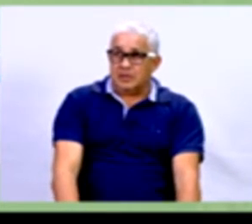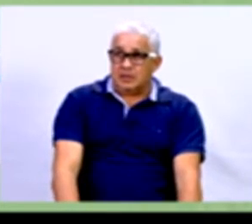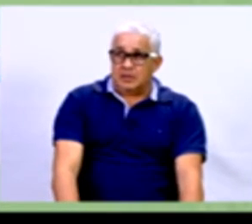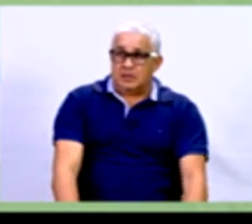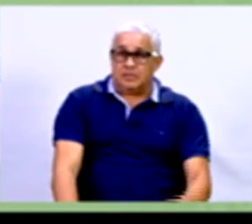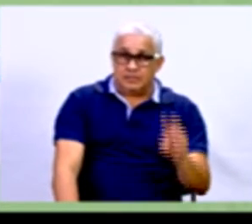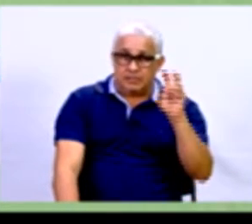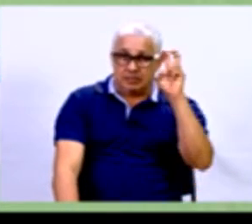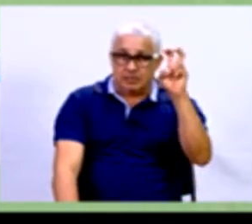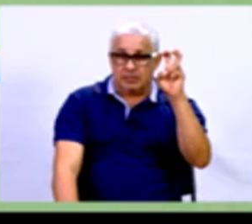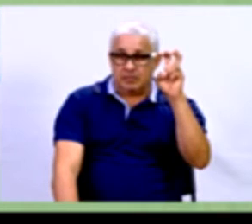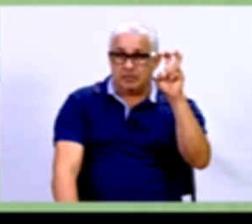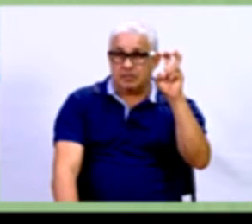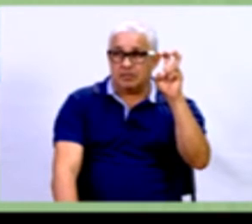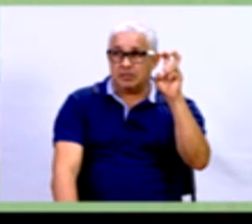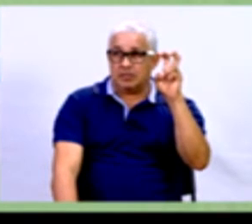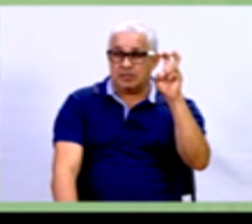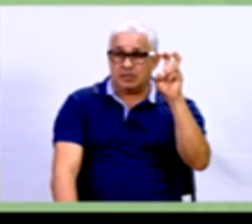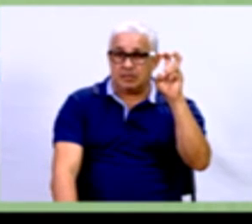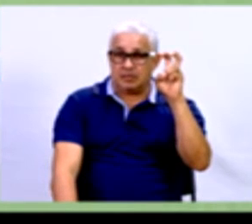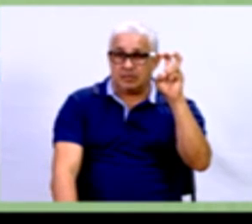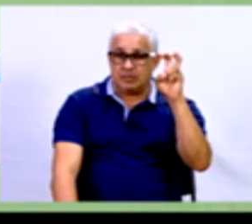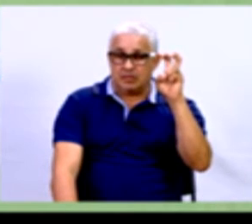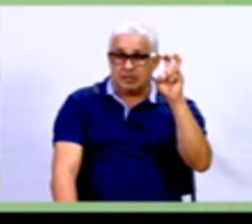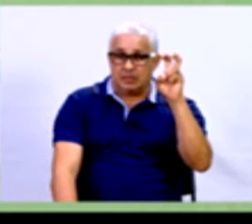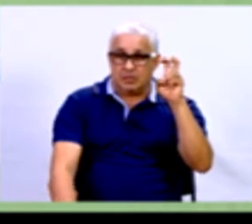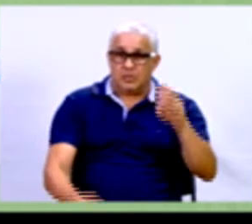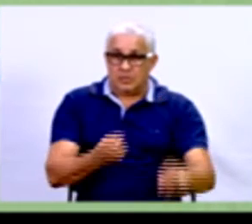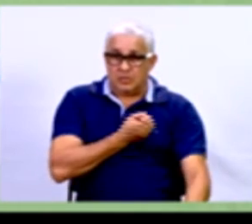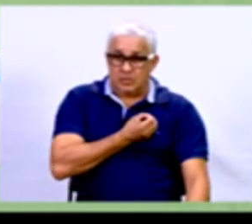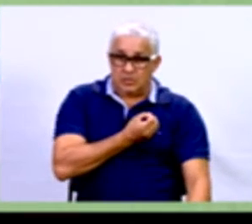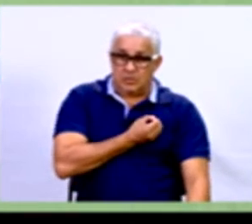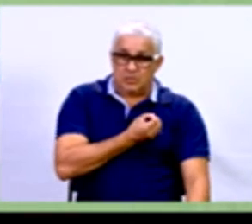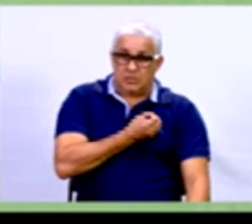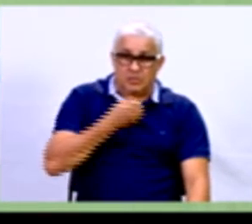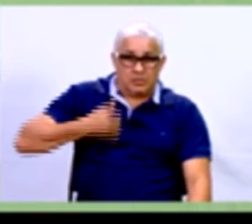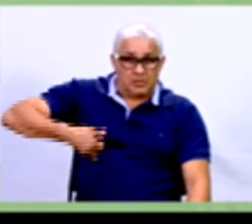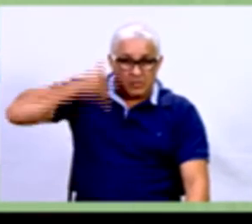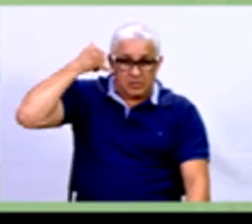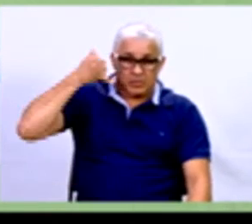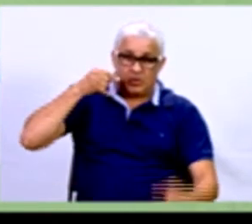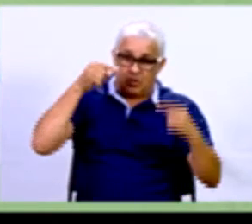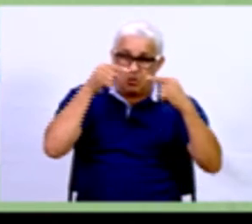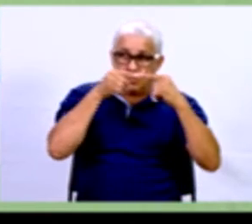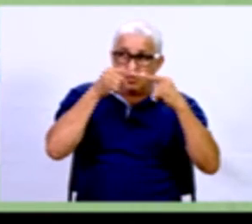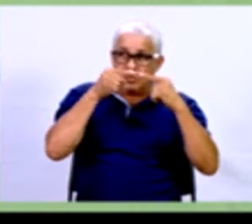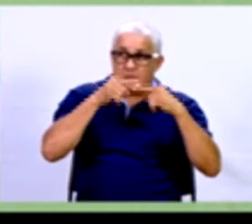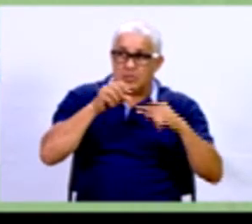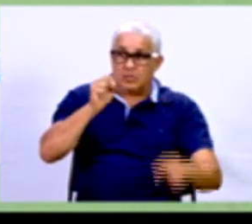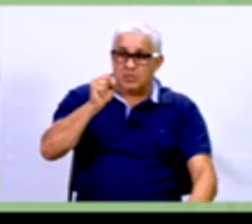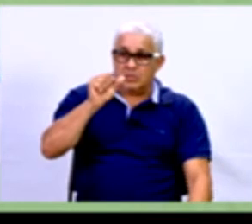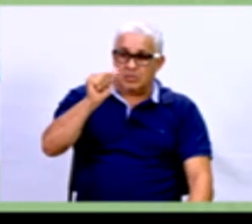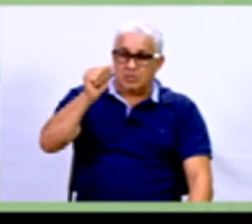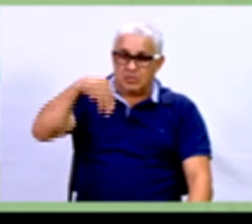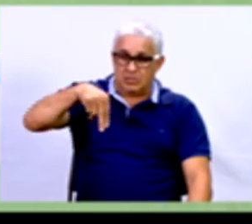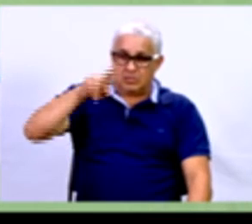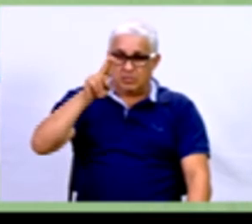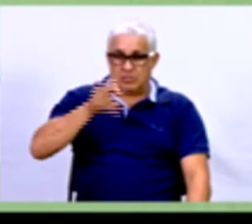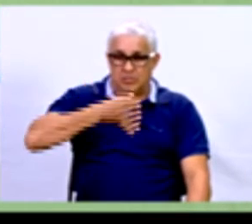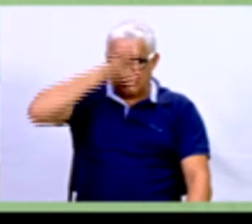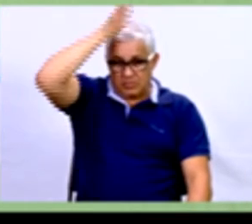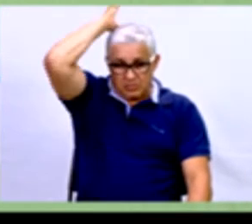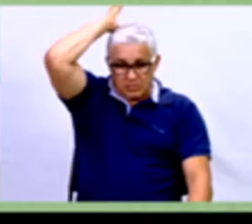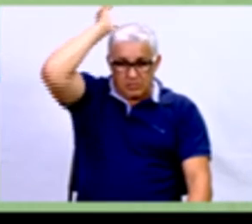Questão 5. Assinale os números de telefone que correspondem a SAMU,